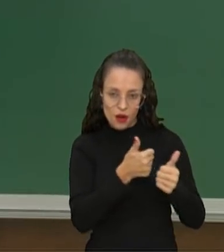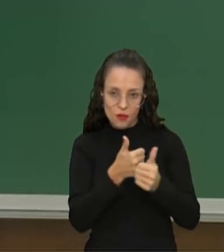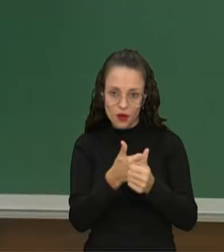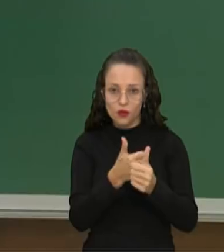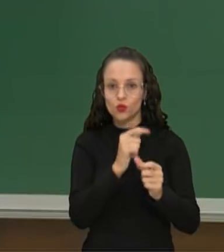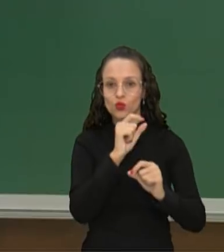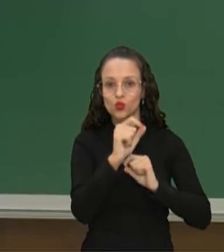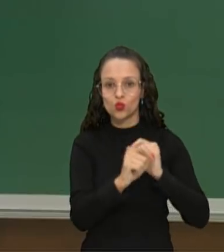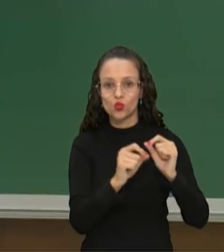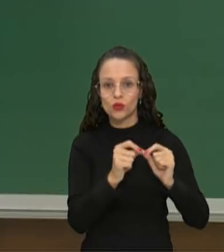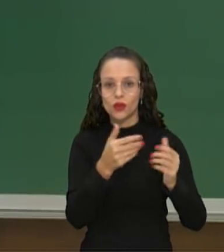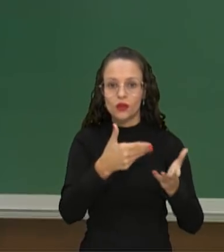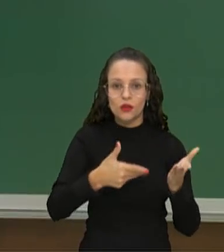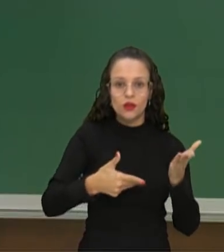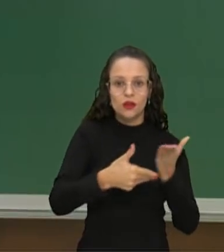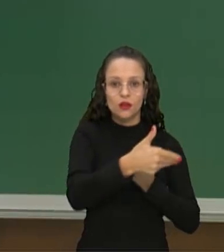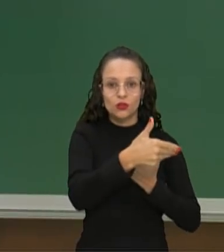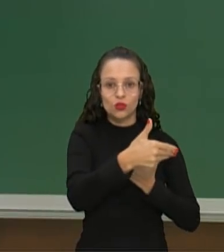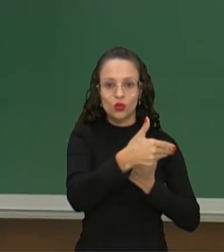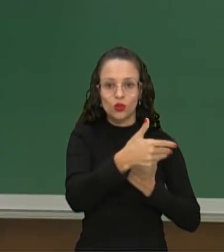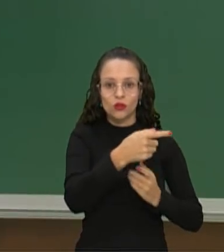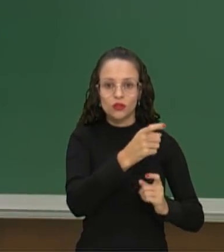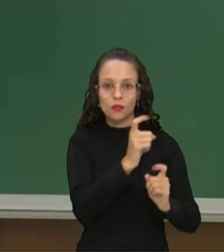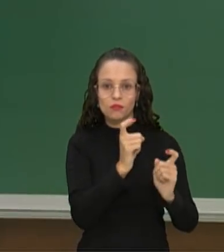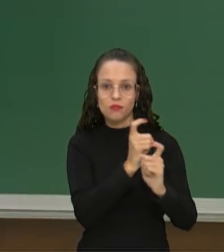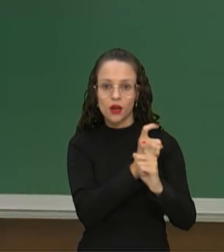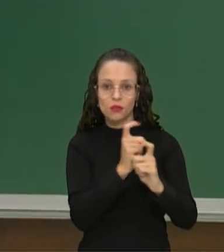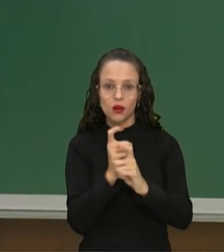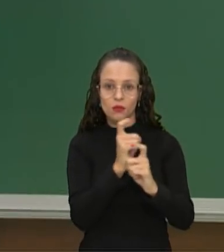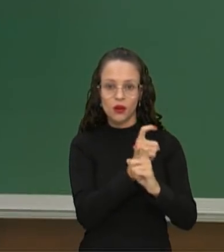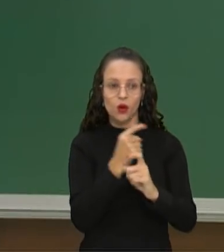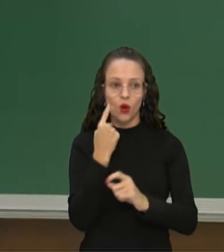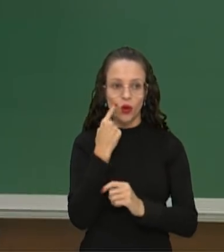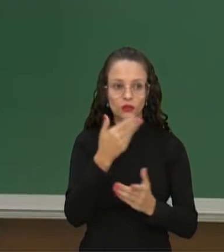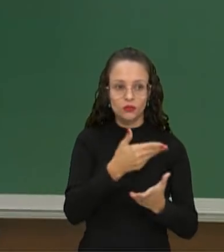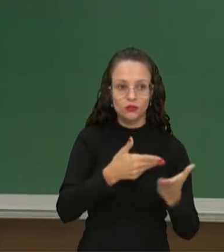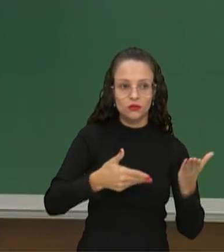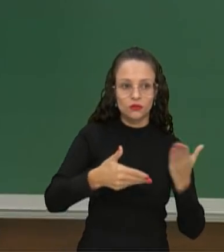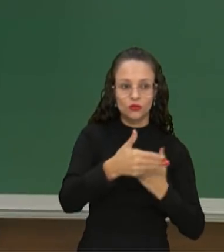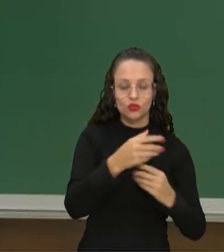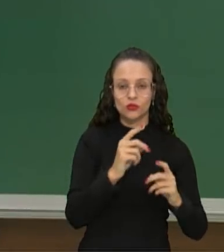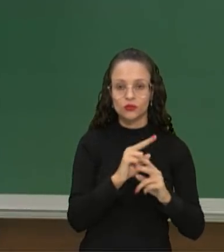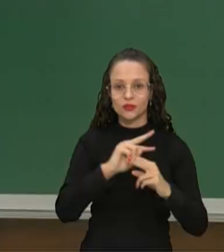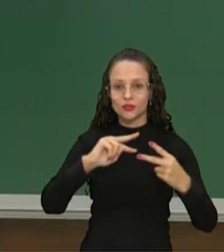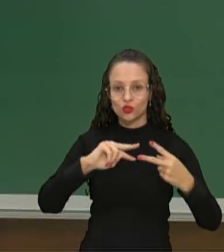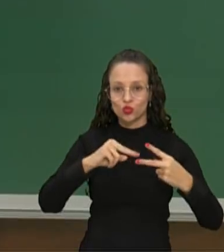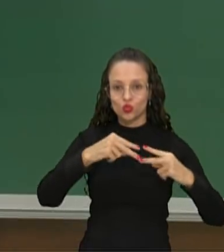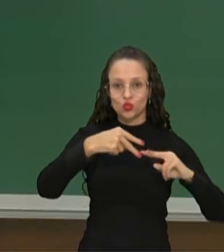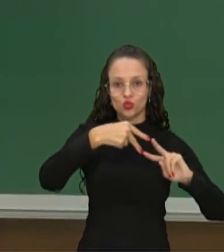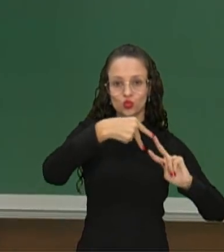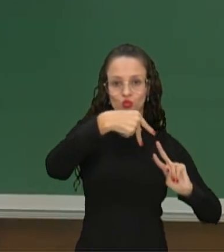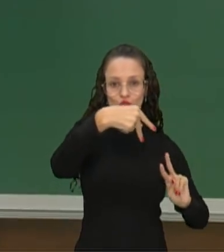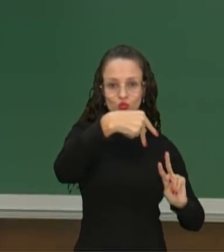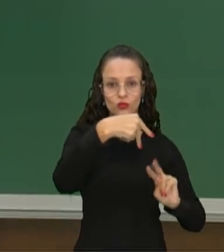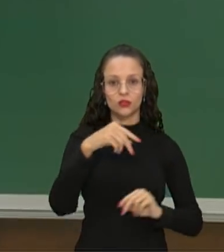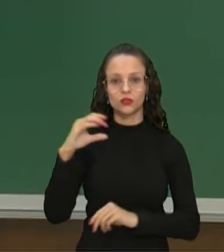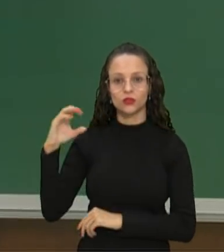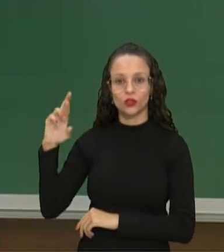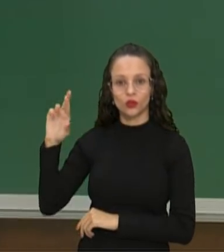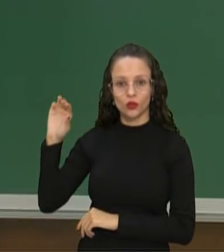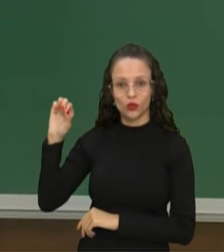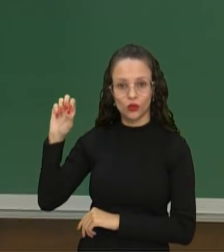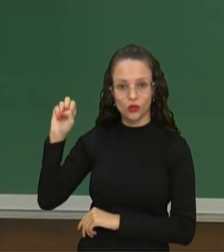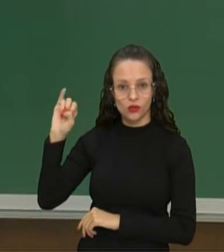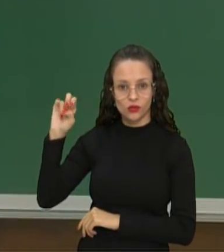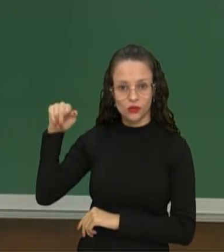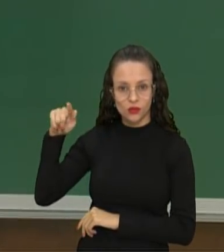vezes eles acabam trocando um pedaço deles. Então vejam aqui, ó, troquei. Esse processo da troca a gente chama de crossing over